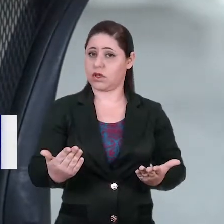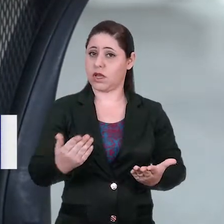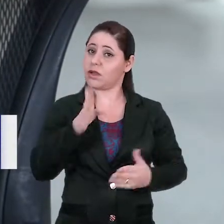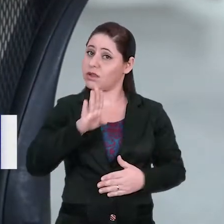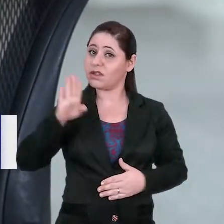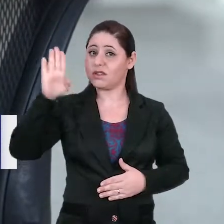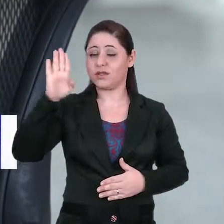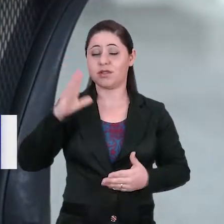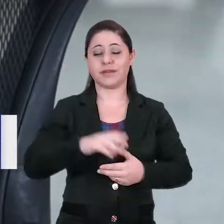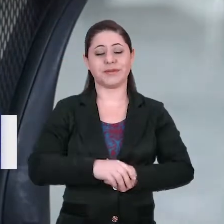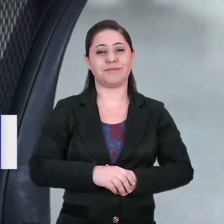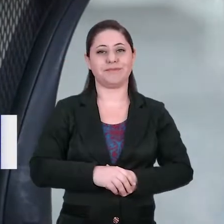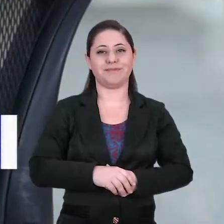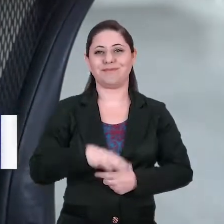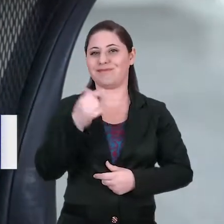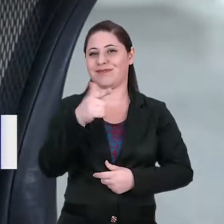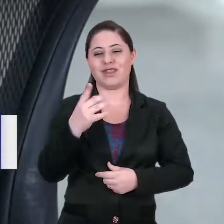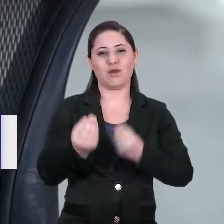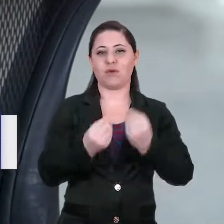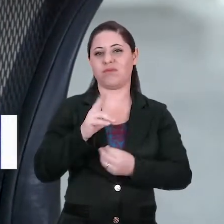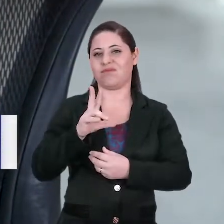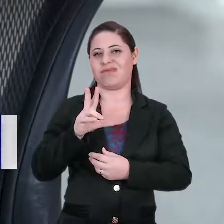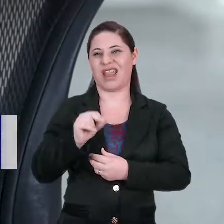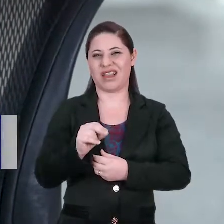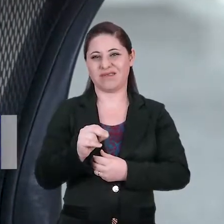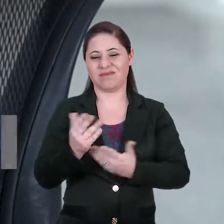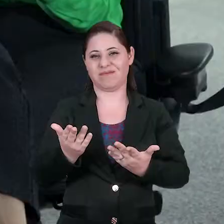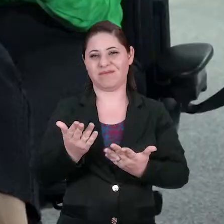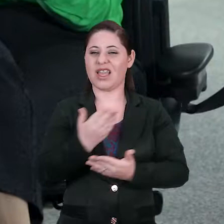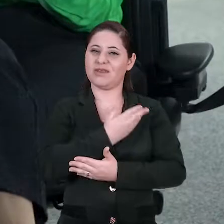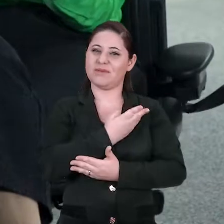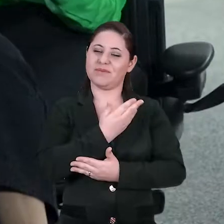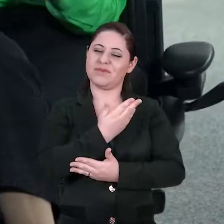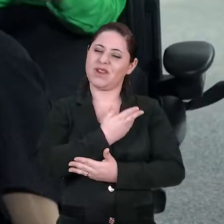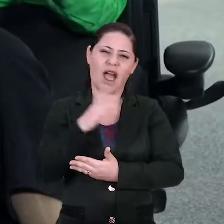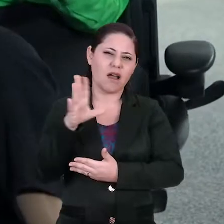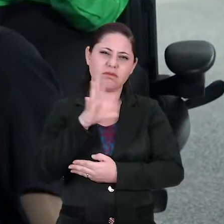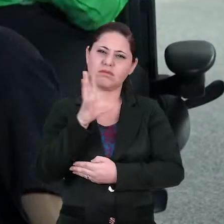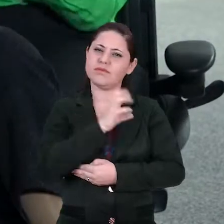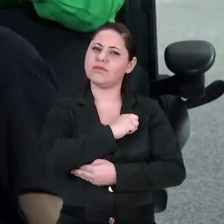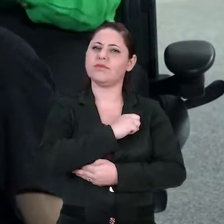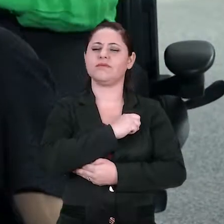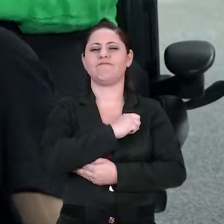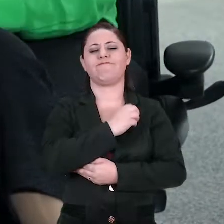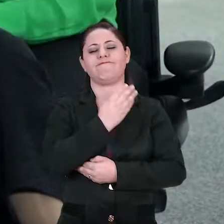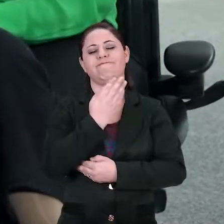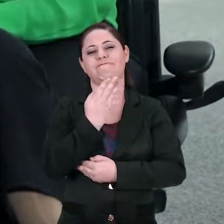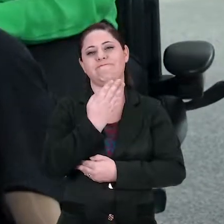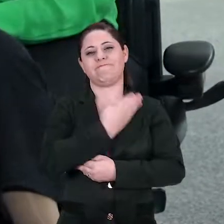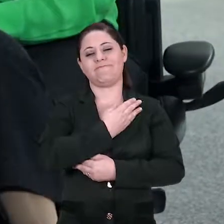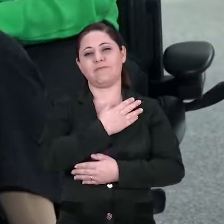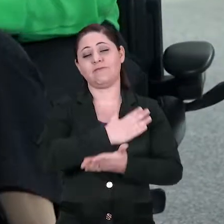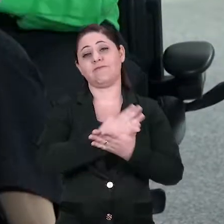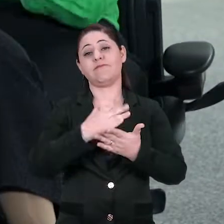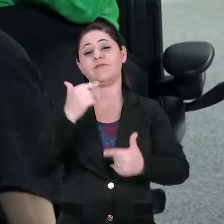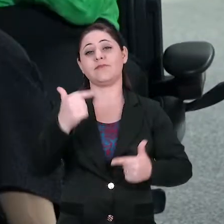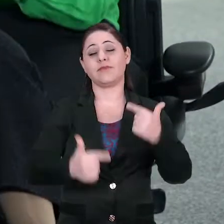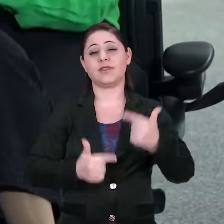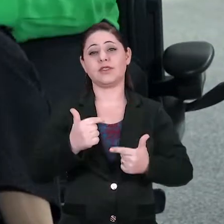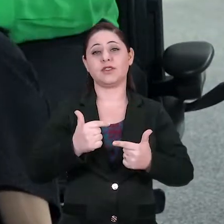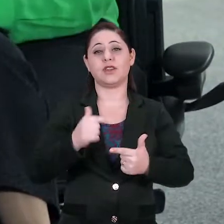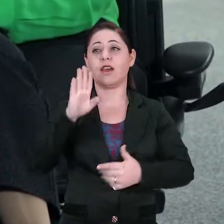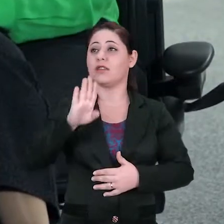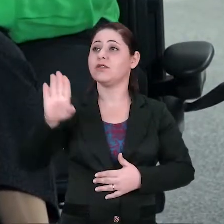saia candidato. Aí eu não tive nem como dizer não. Com um amigo e um querido amigo, acabei entrando na política. Fui candidata